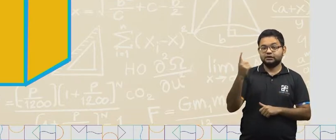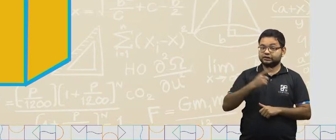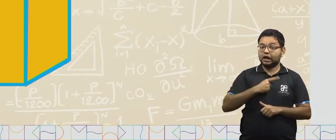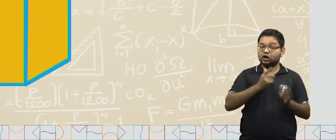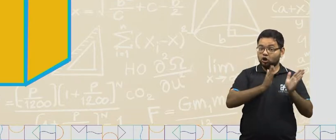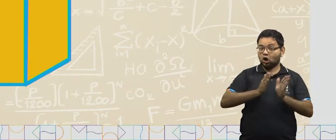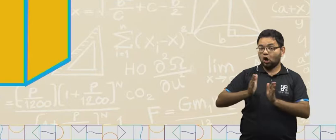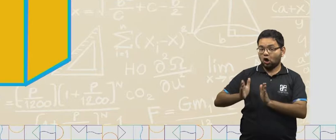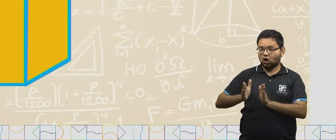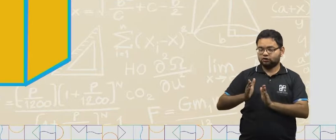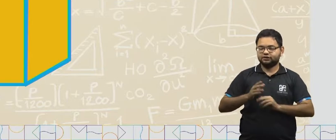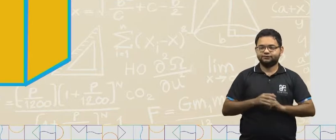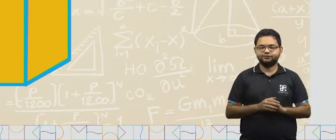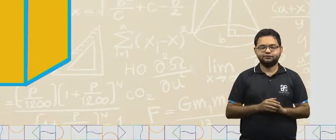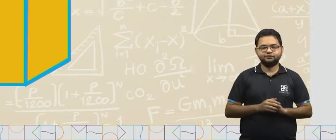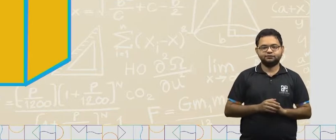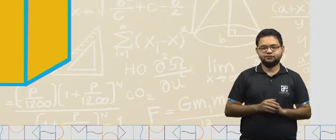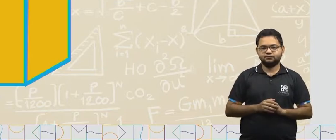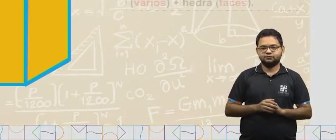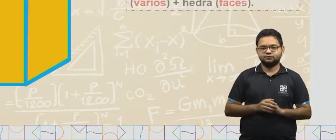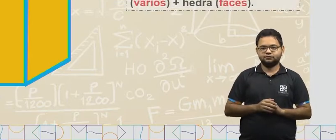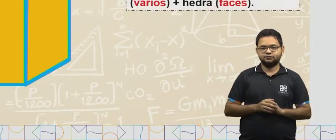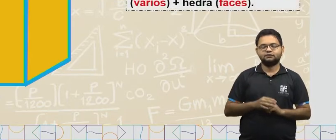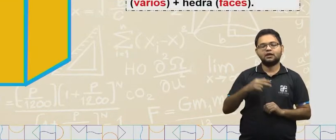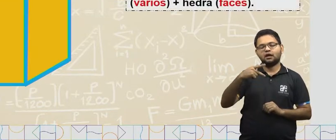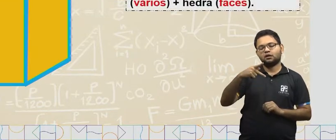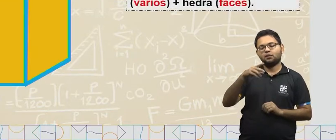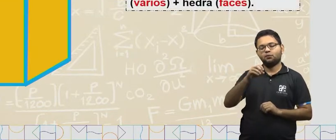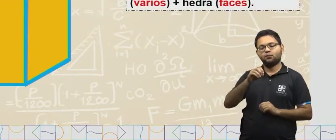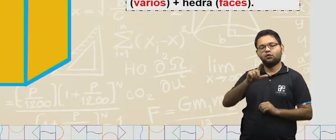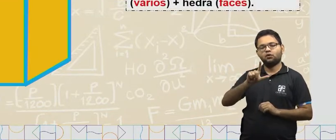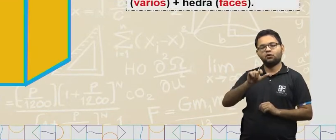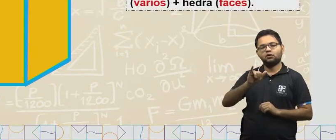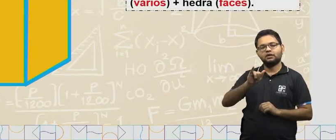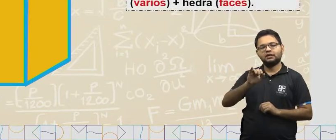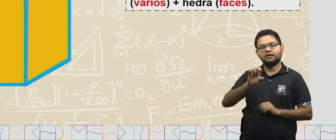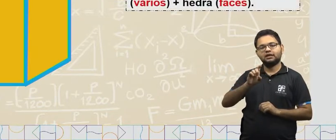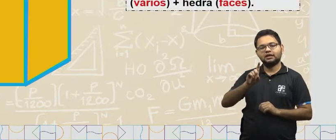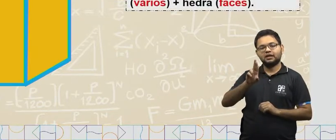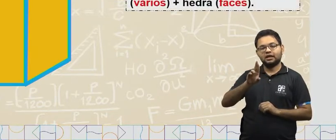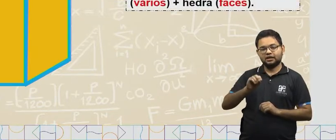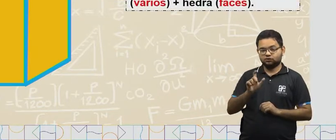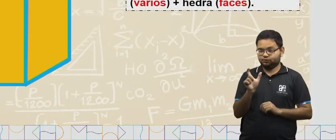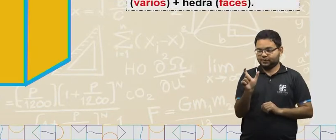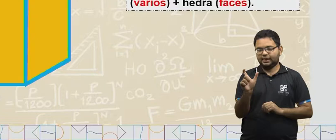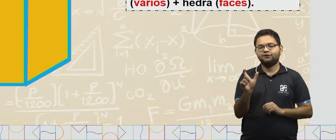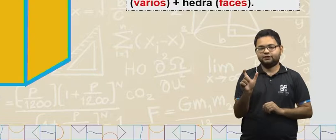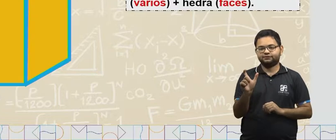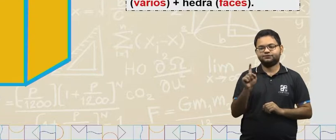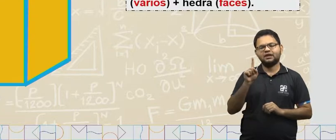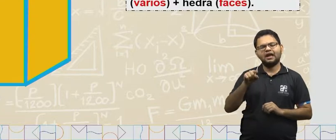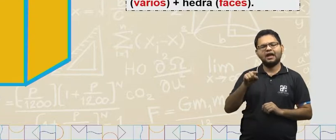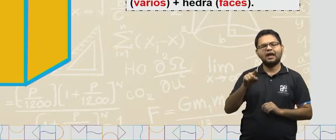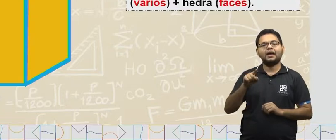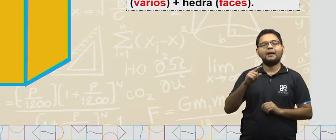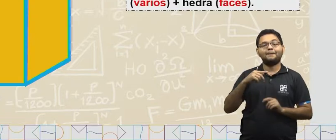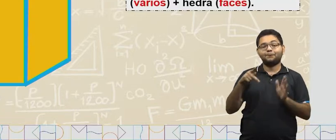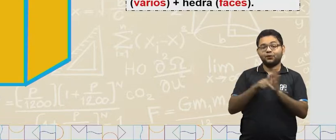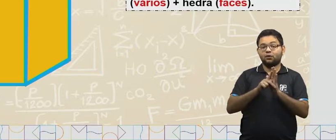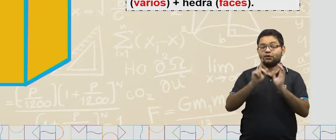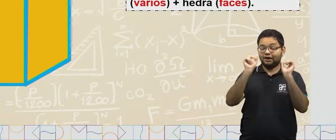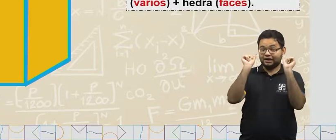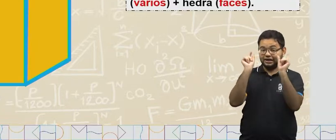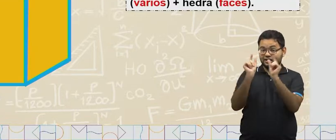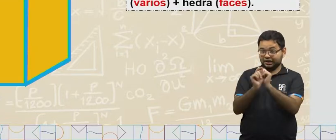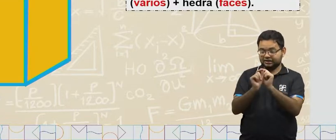temos então o que chamamos de poliedros. Poliedro vem da junção das